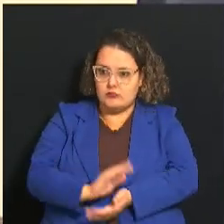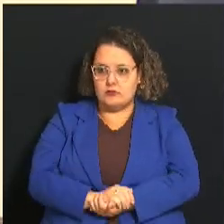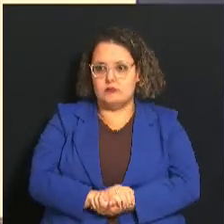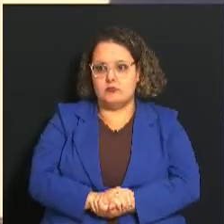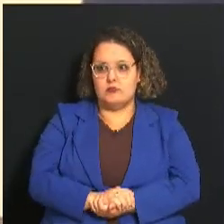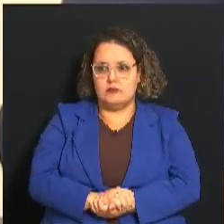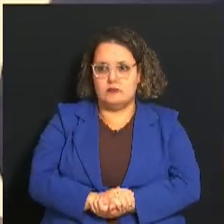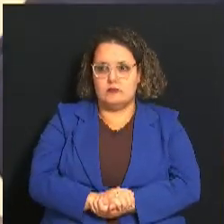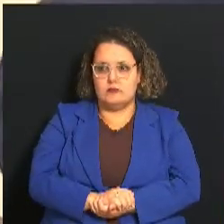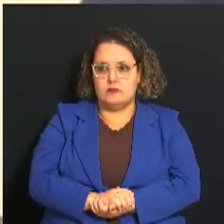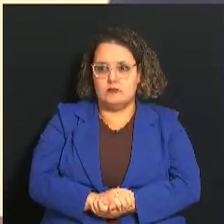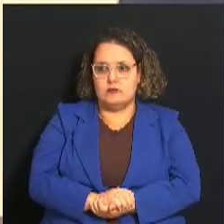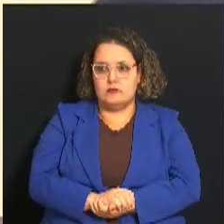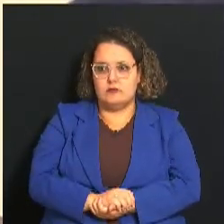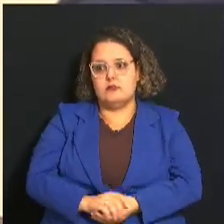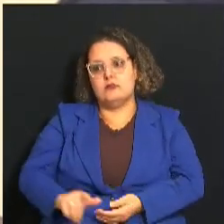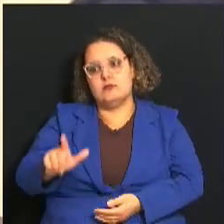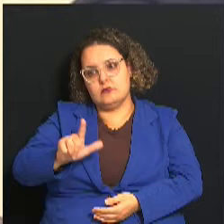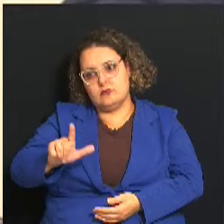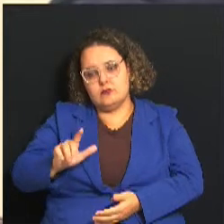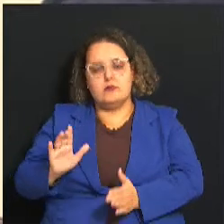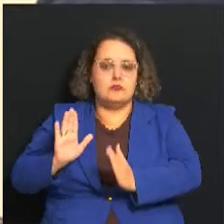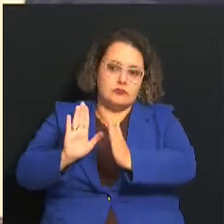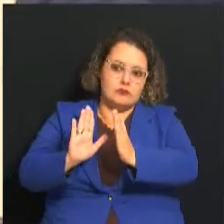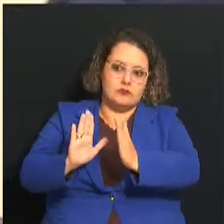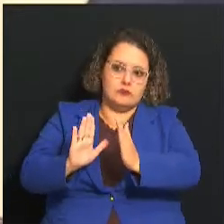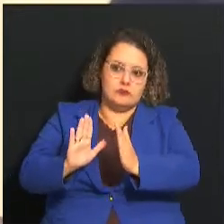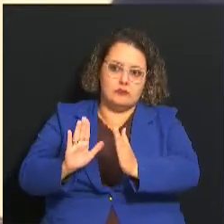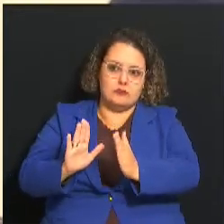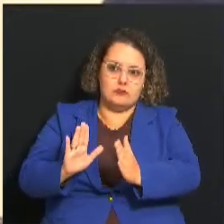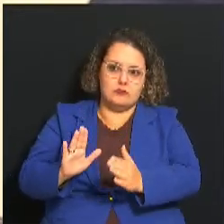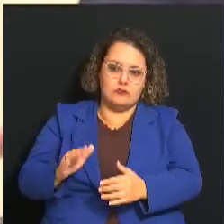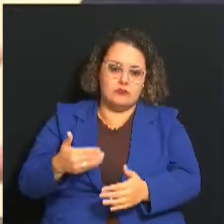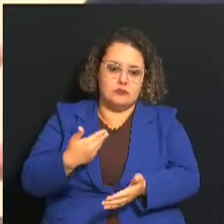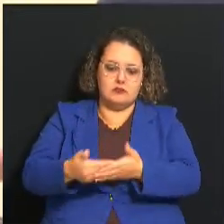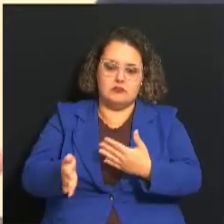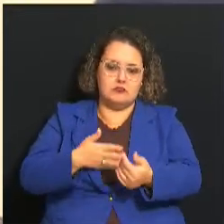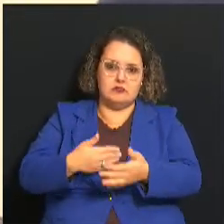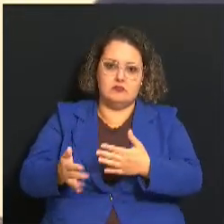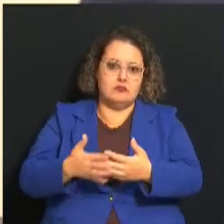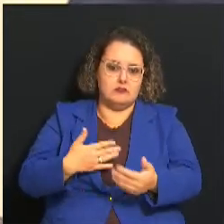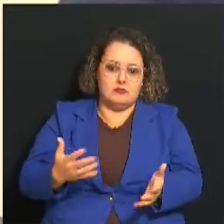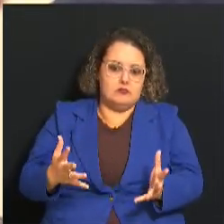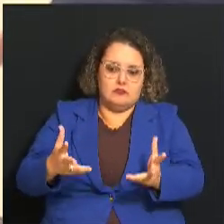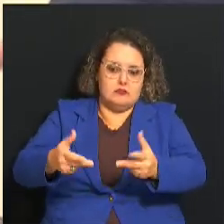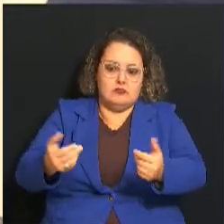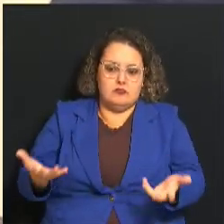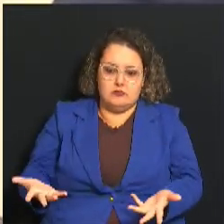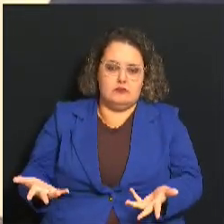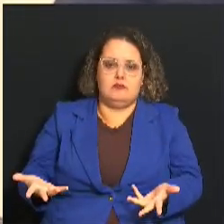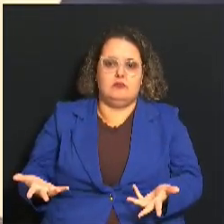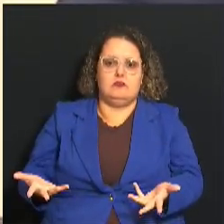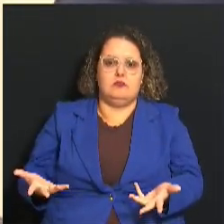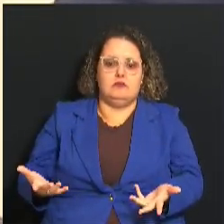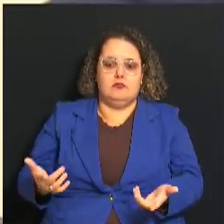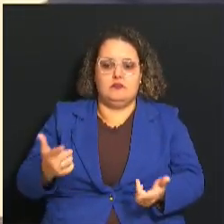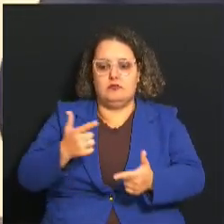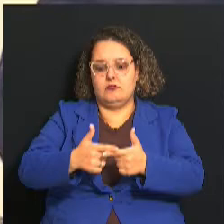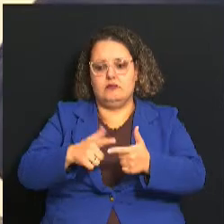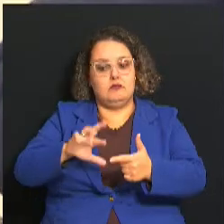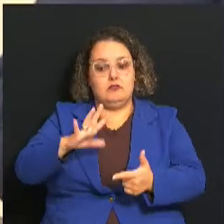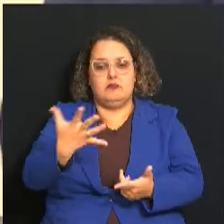É claro que a frente também não vai ser uma panaceia. Talvez a gente não vai resolver todos os problemas que existem, porque também a